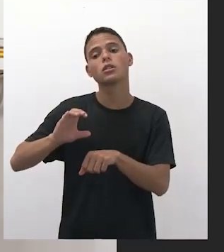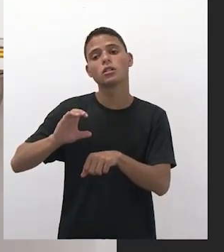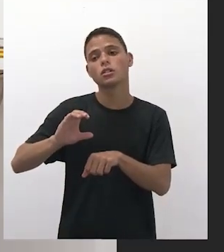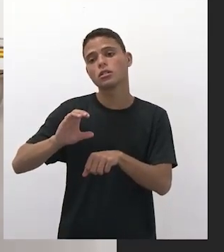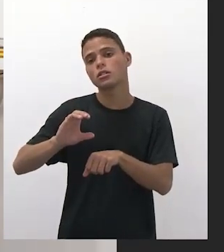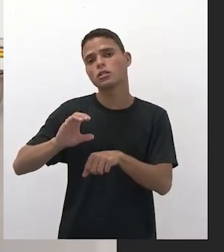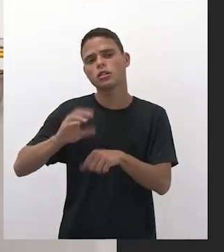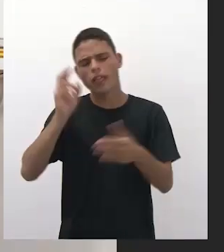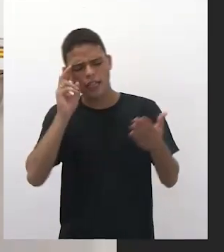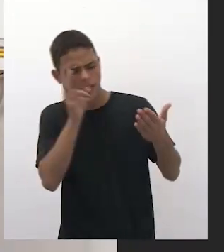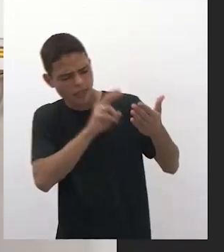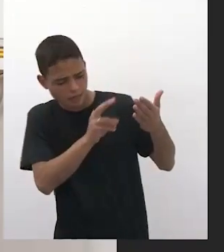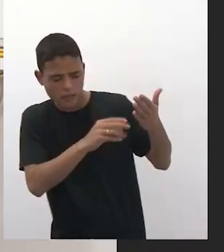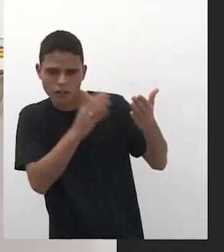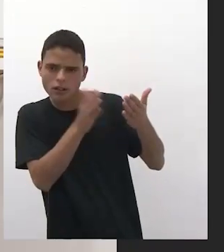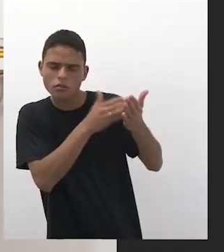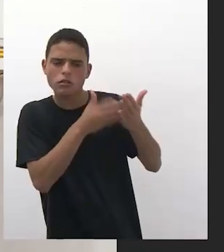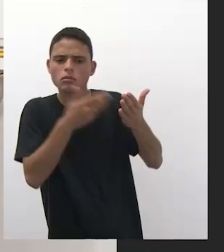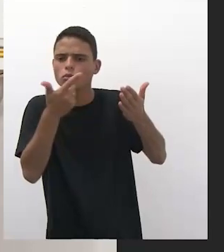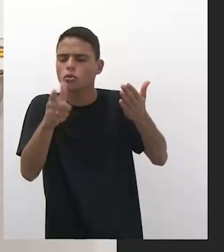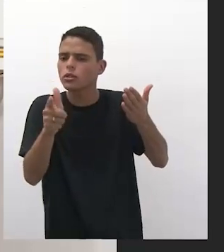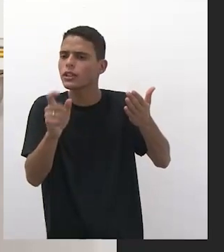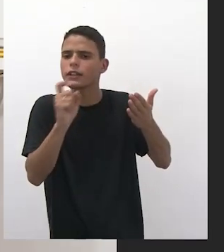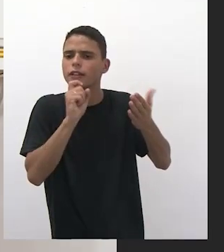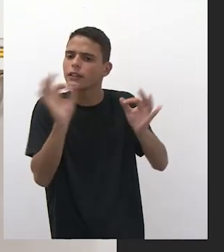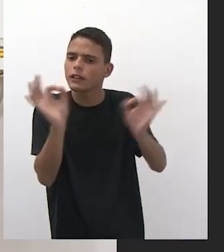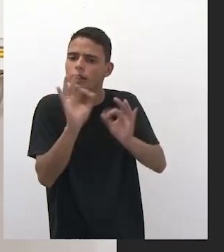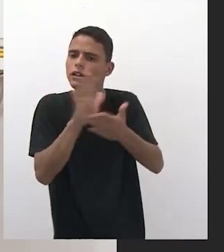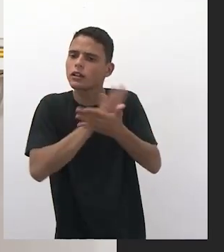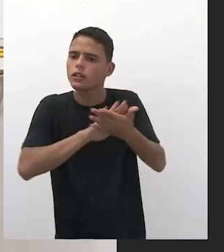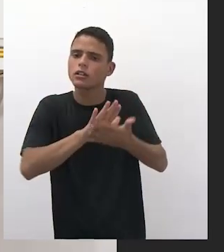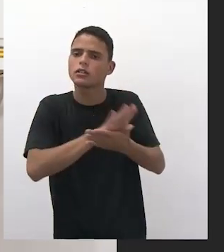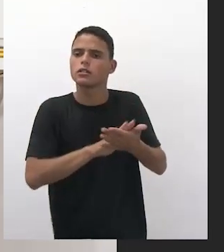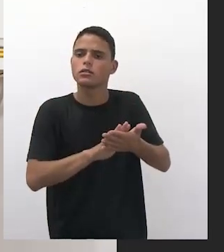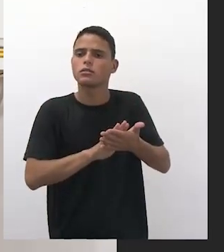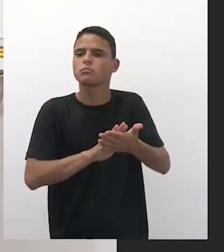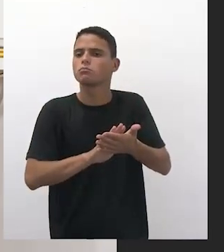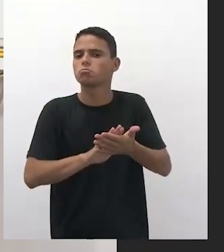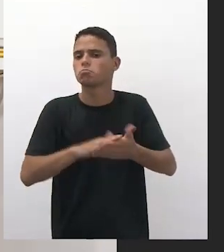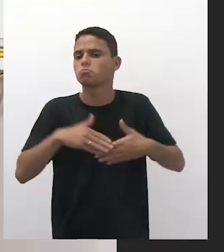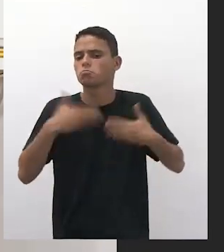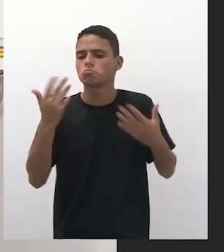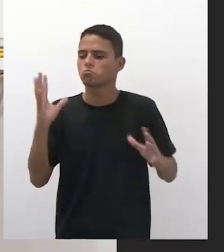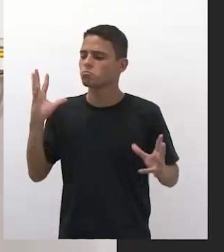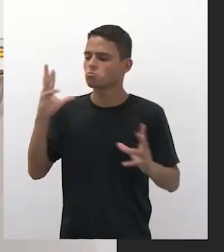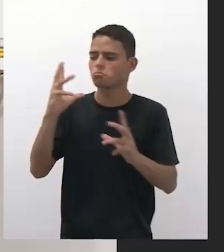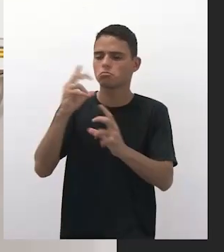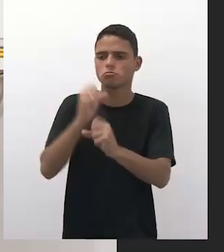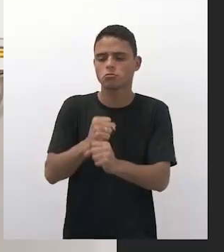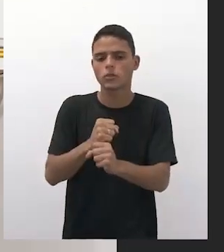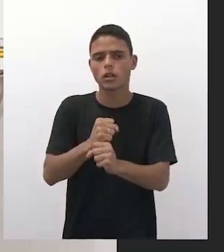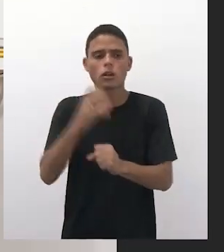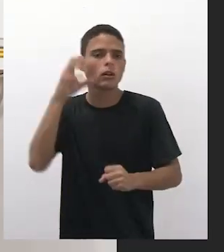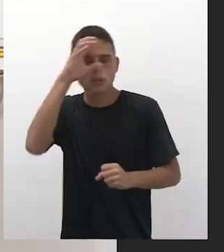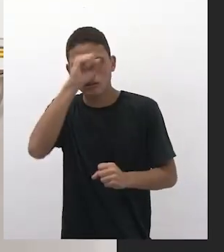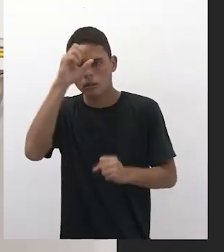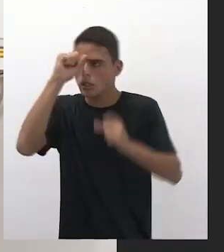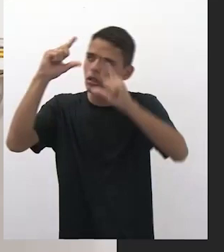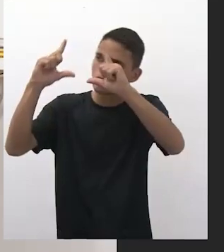não lê livros, né, não tem livros assim nas disciplinas, então quer dizer que a gente vai aprender menos,